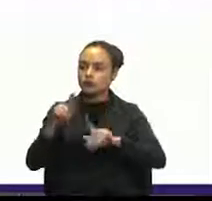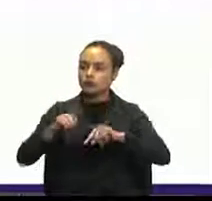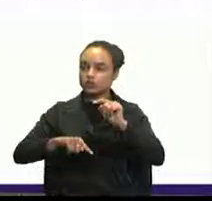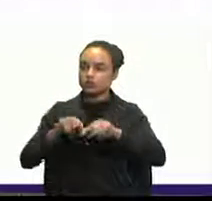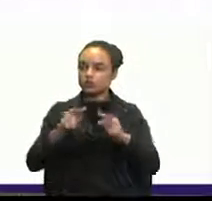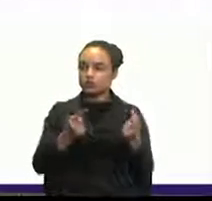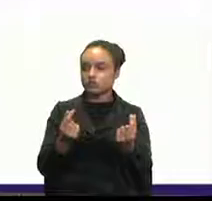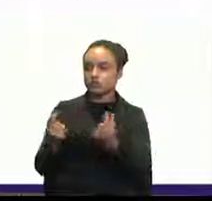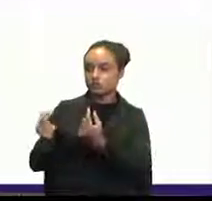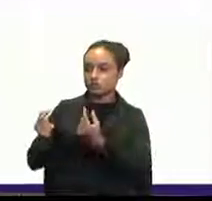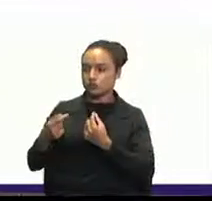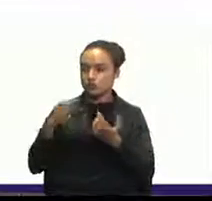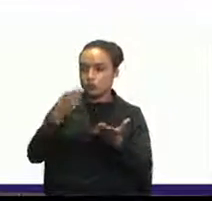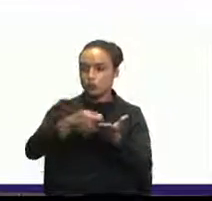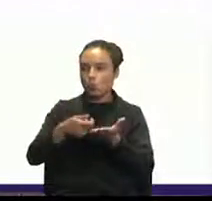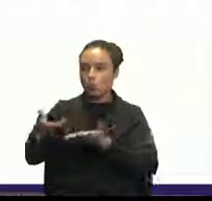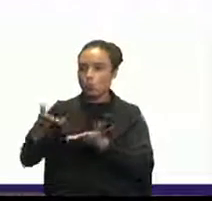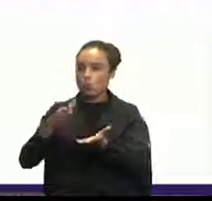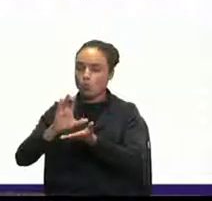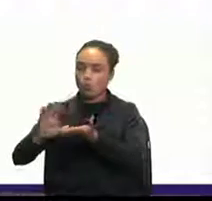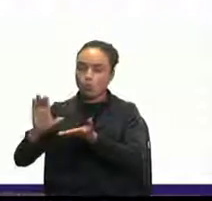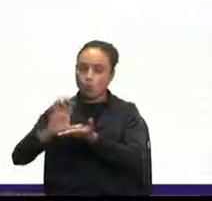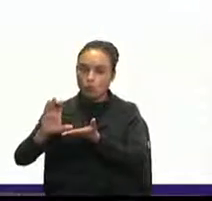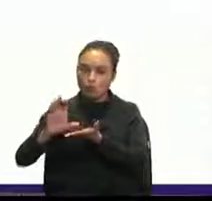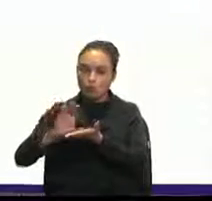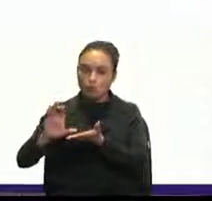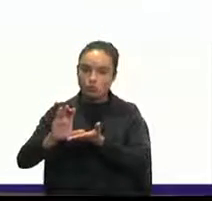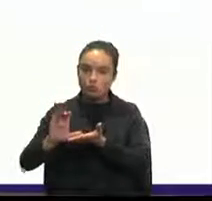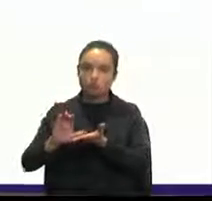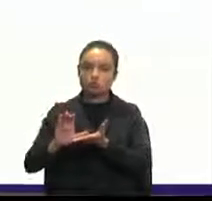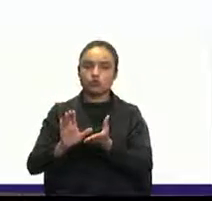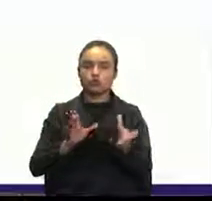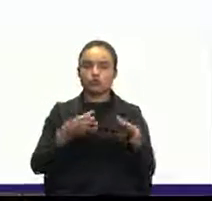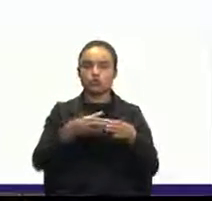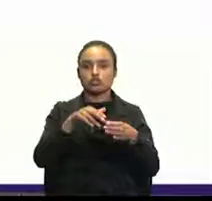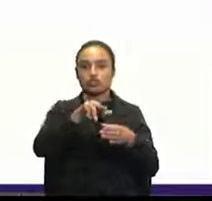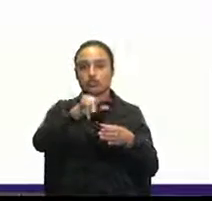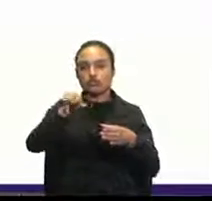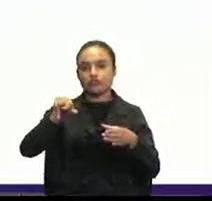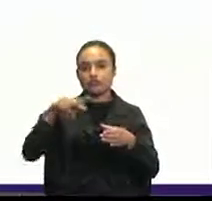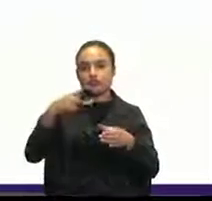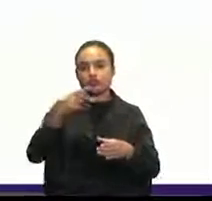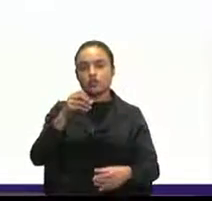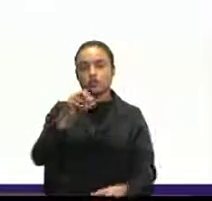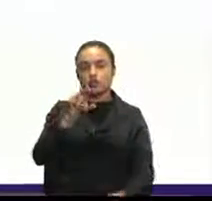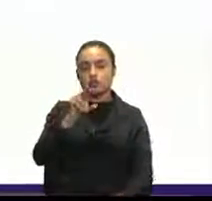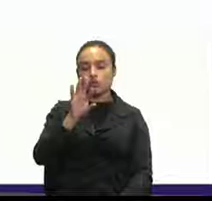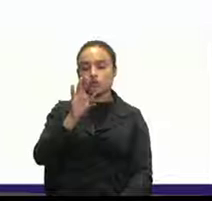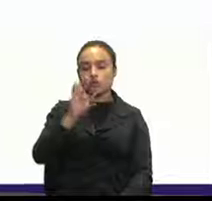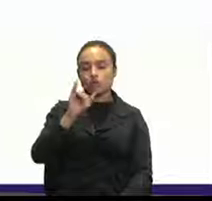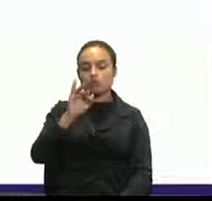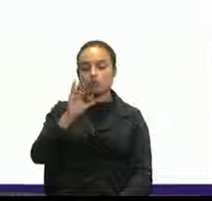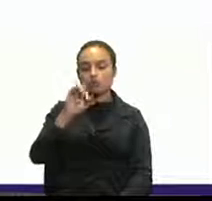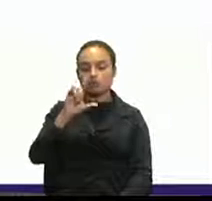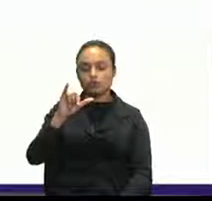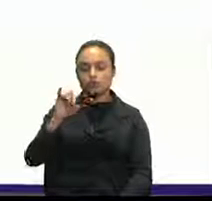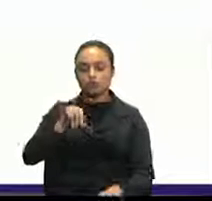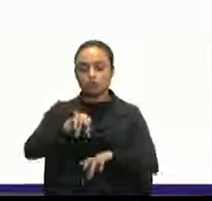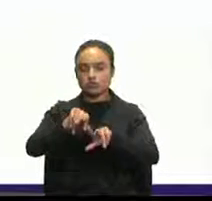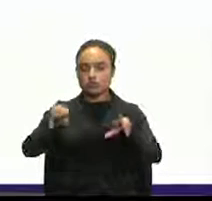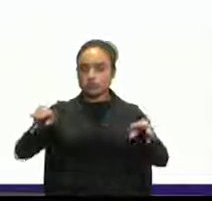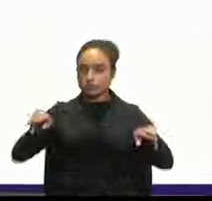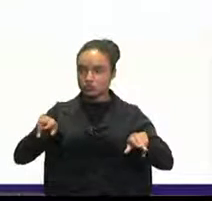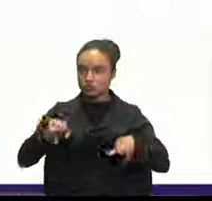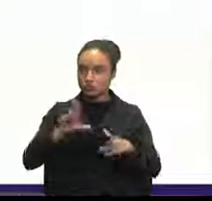esperada dos investidores que forma o portfólio no mercado de capitais tomam se decisões no